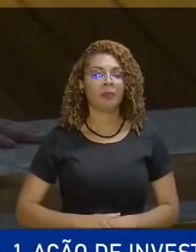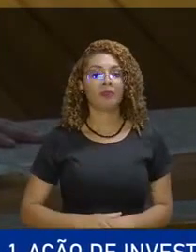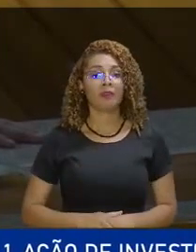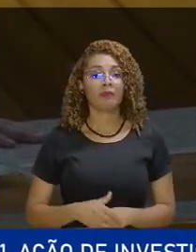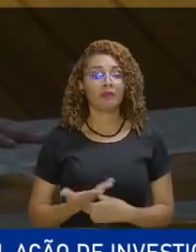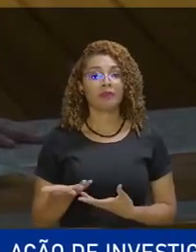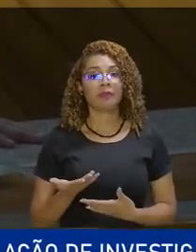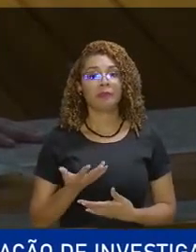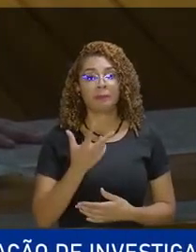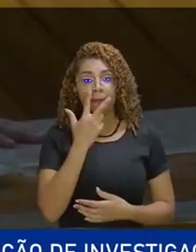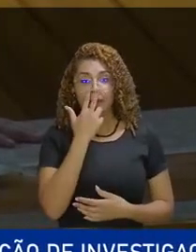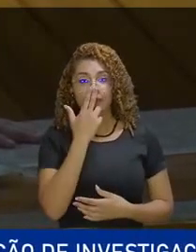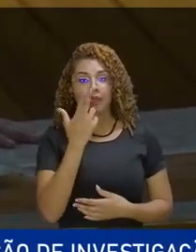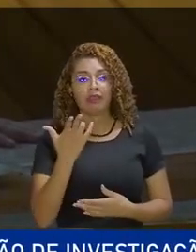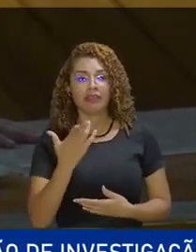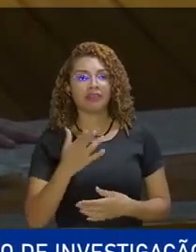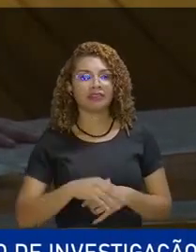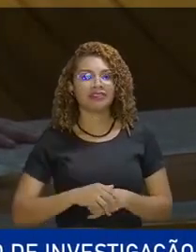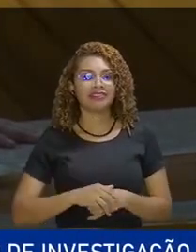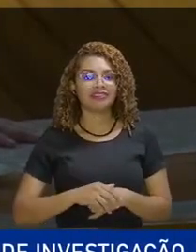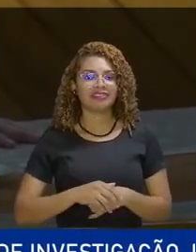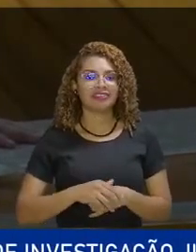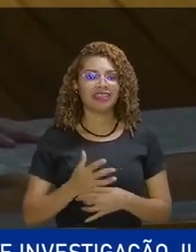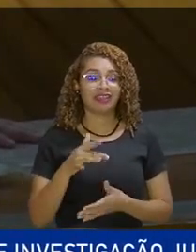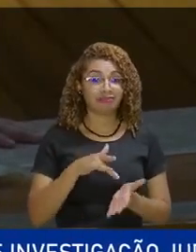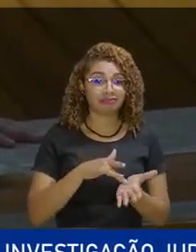prova muito mais do que robusta, né,